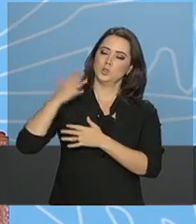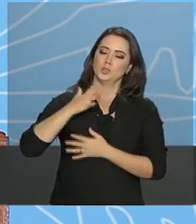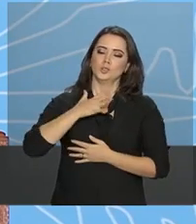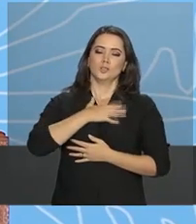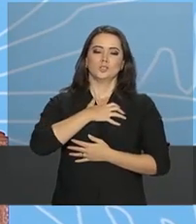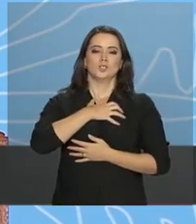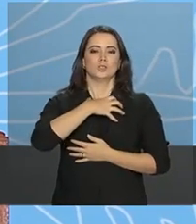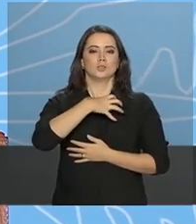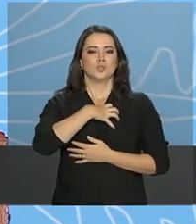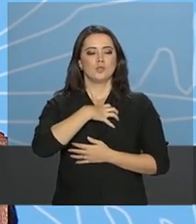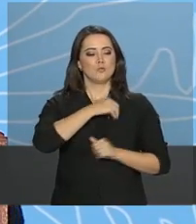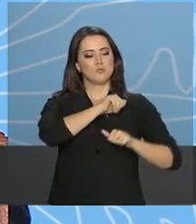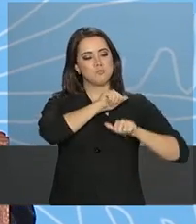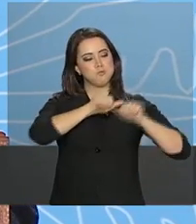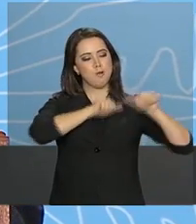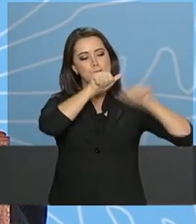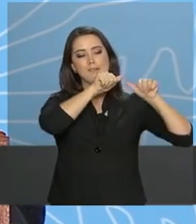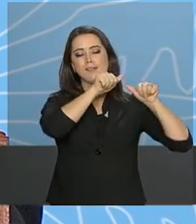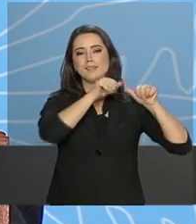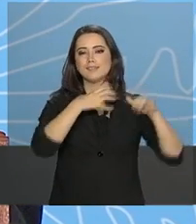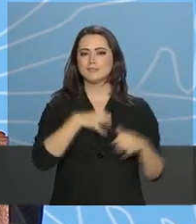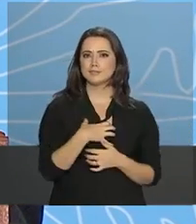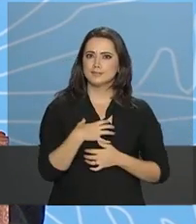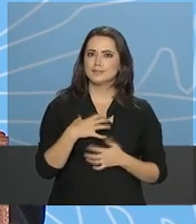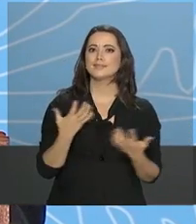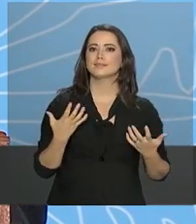enchem de renovado entusiasmo.